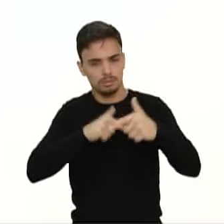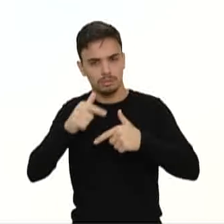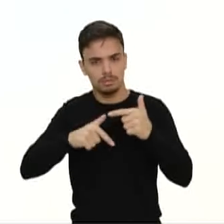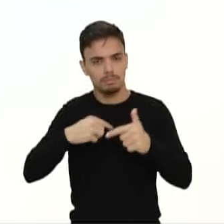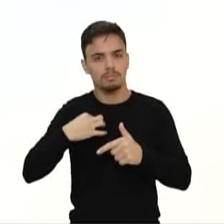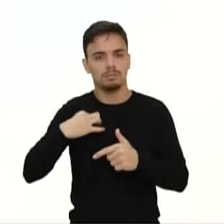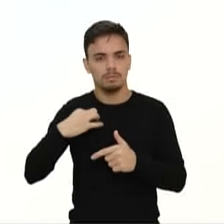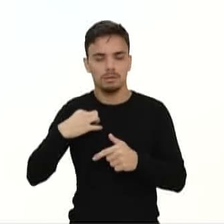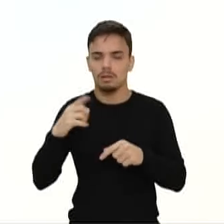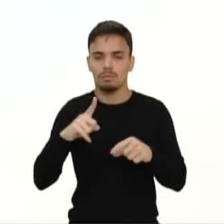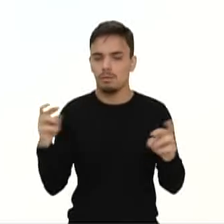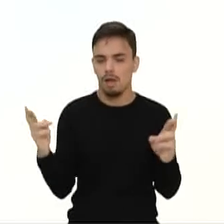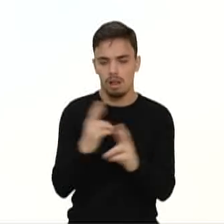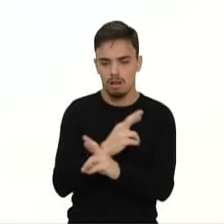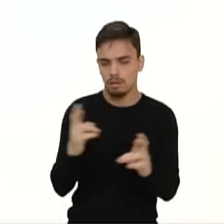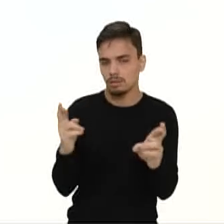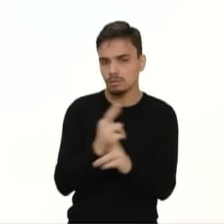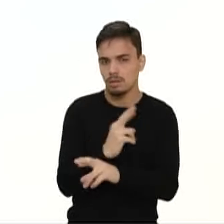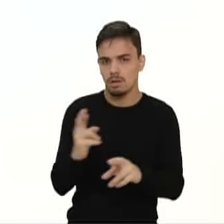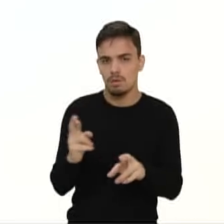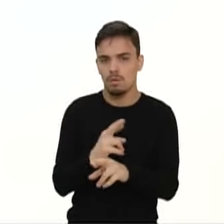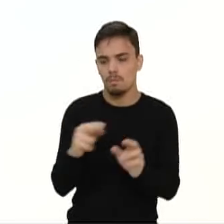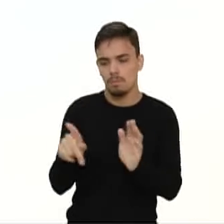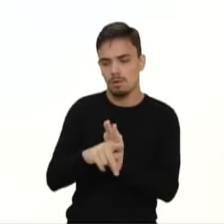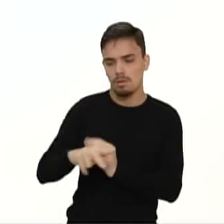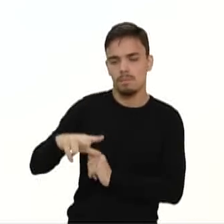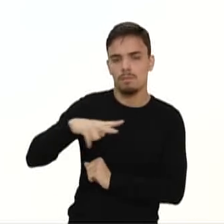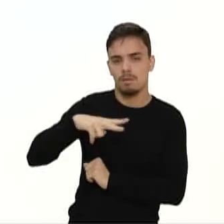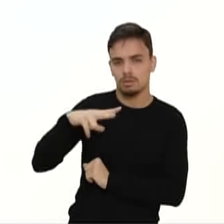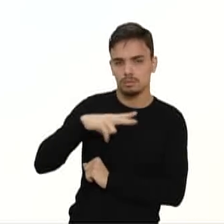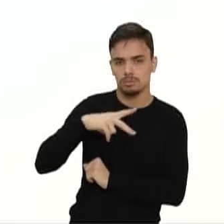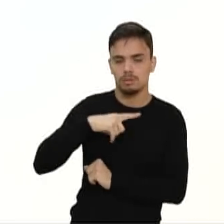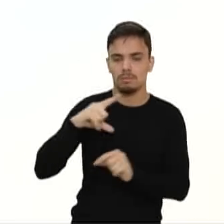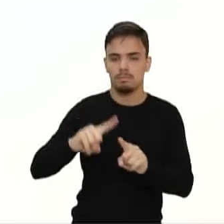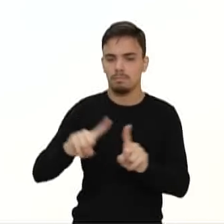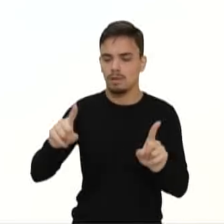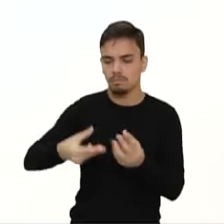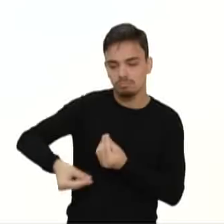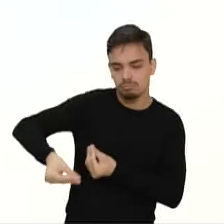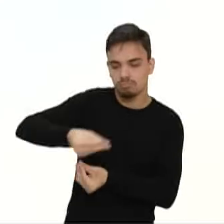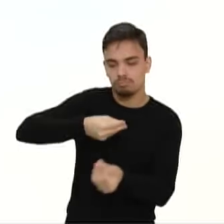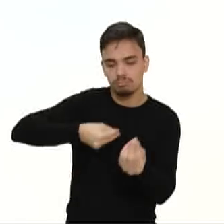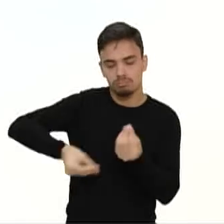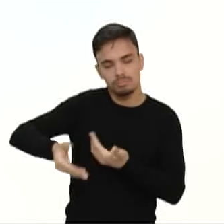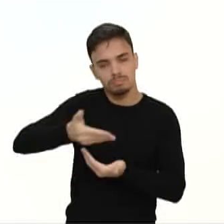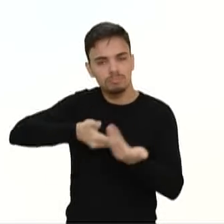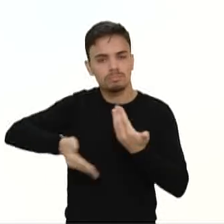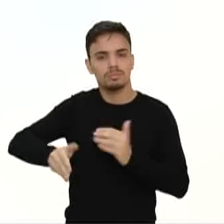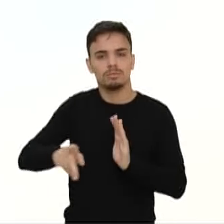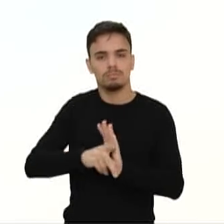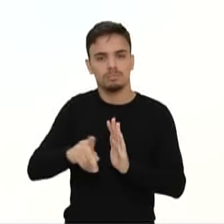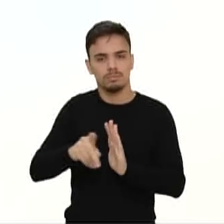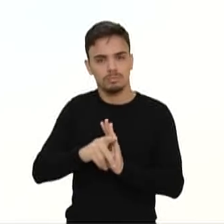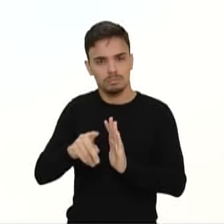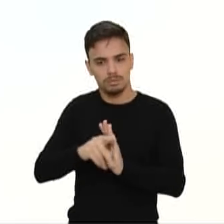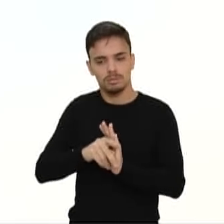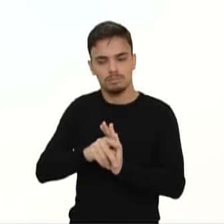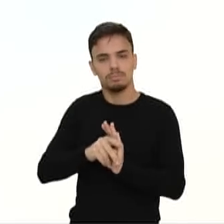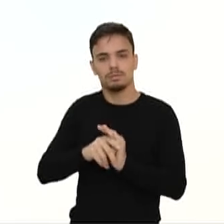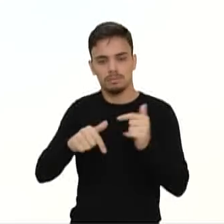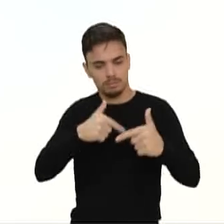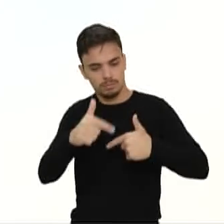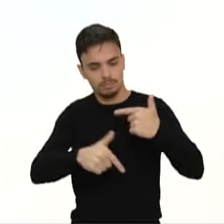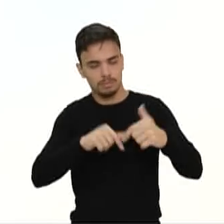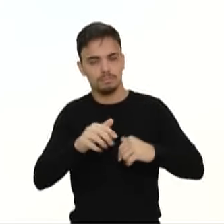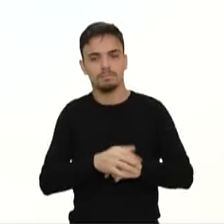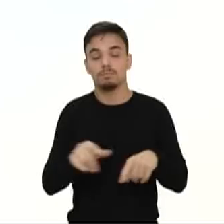solidário não está relacionado à promoção pessoal, mas ao envolvimento genuíno com a atividade. Além